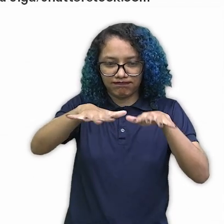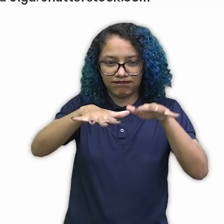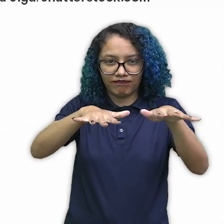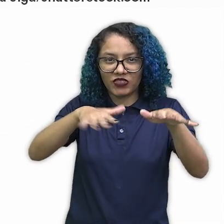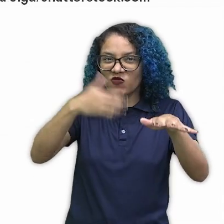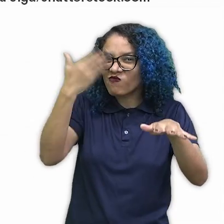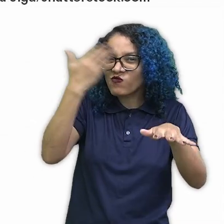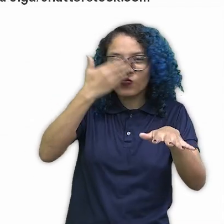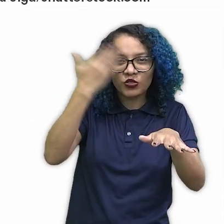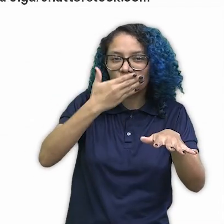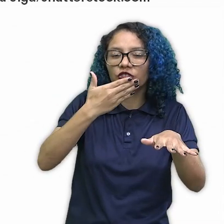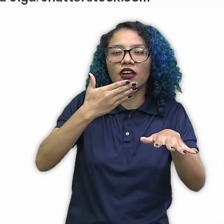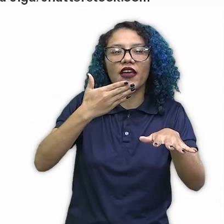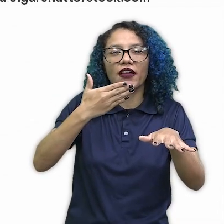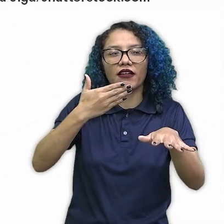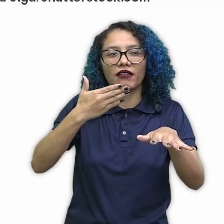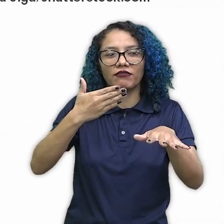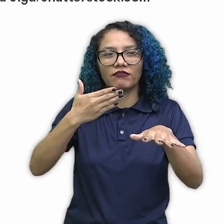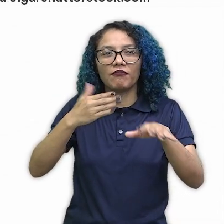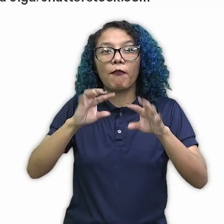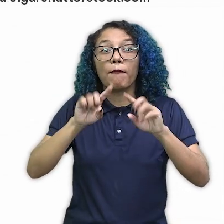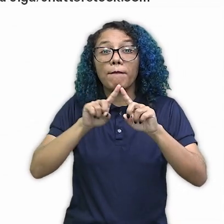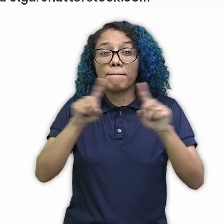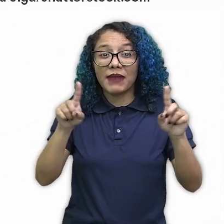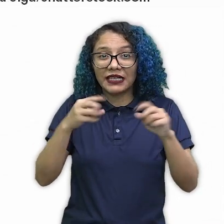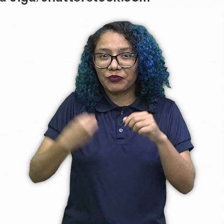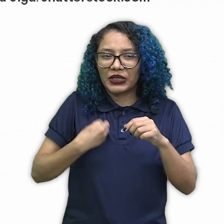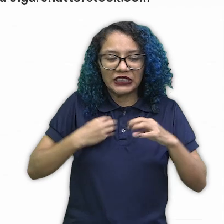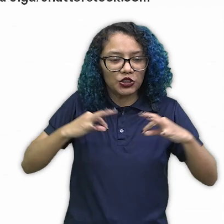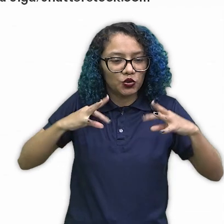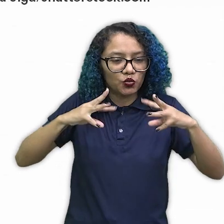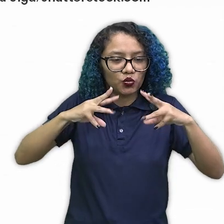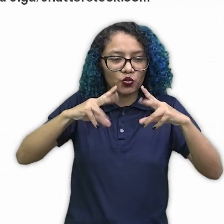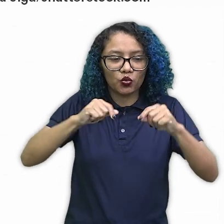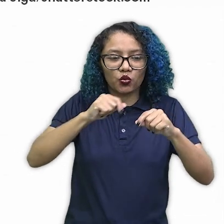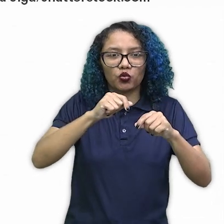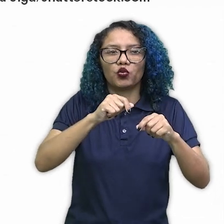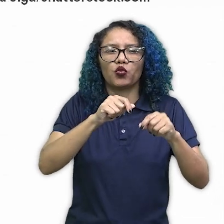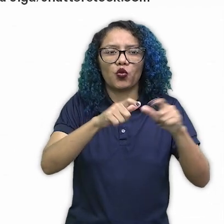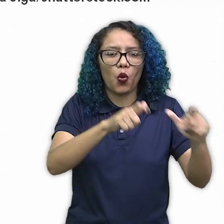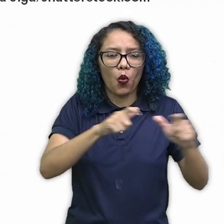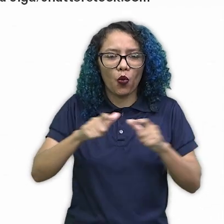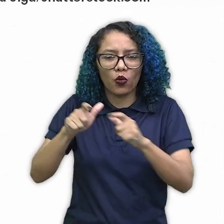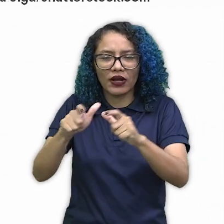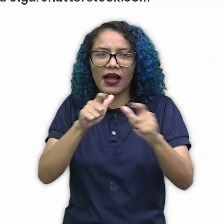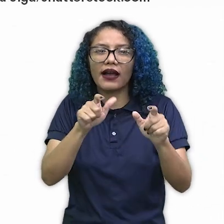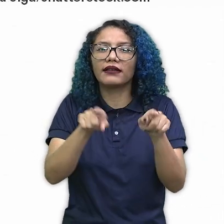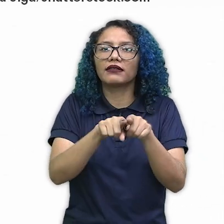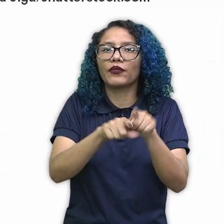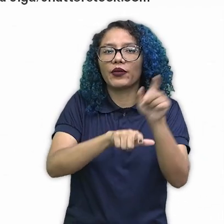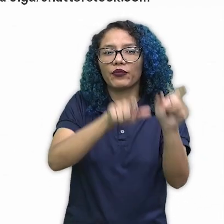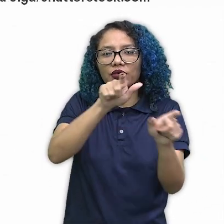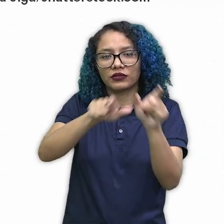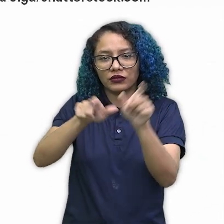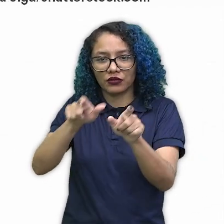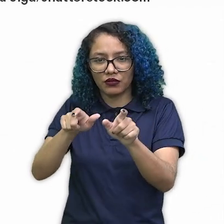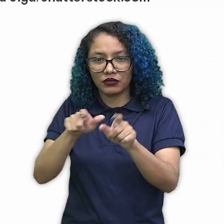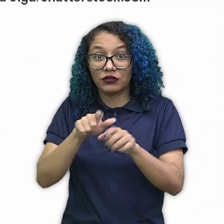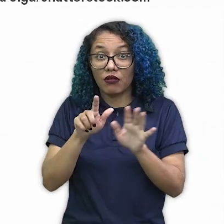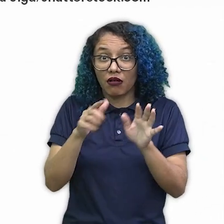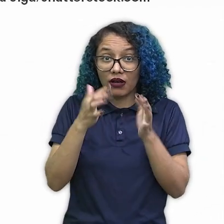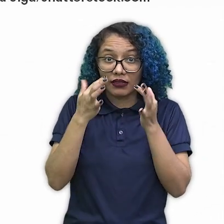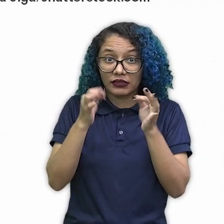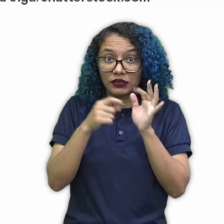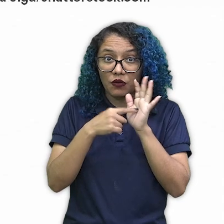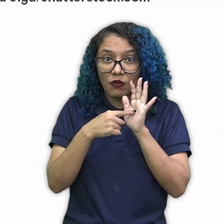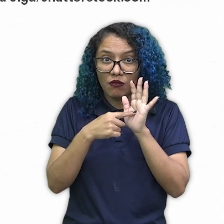microscópica. Olha só, que engloba tudo, engloba todos. Volto a mostrar ali aquela imagem, eu chamo a atenção para